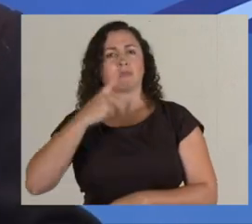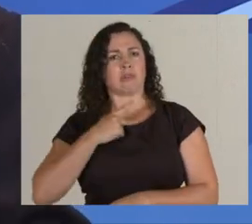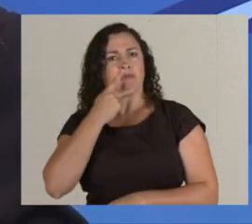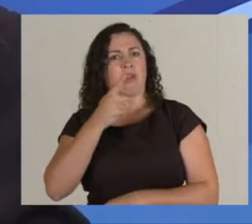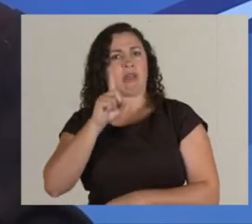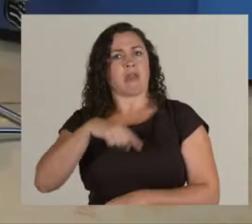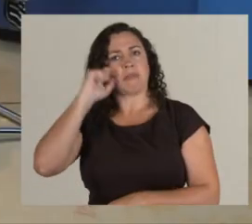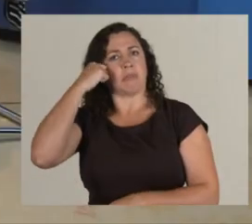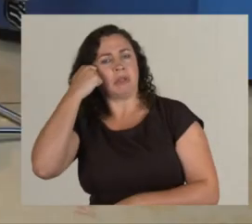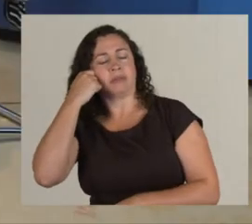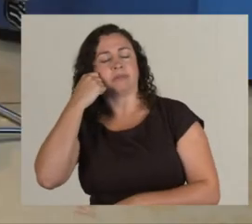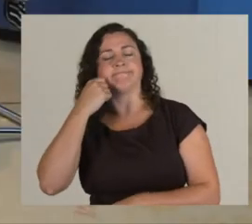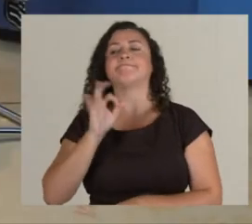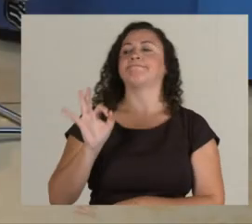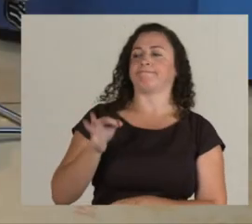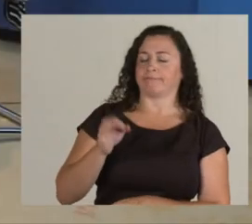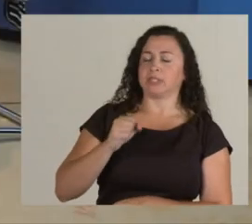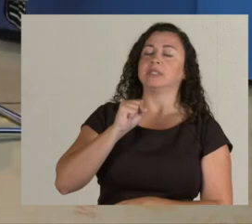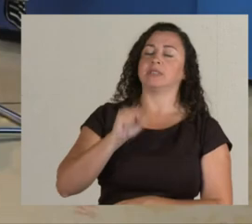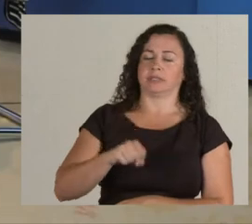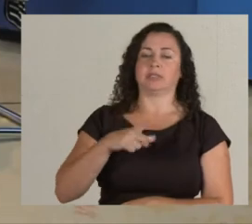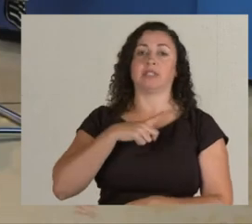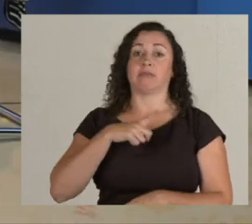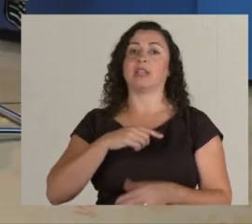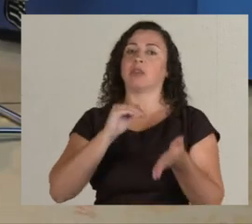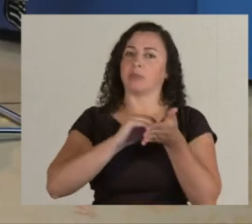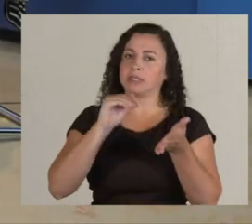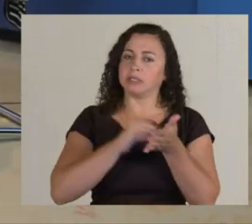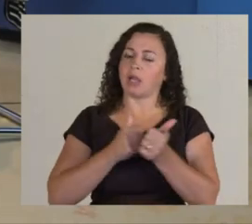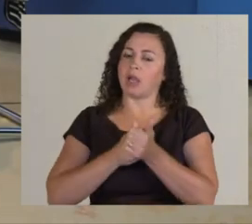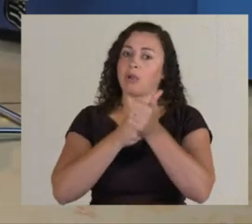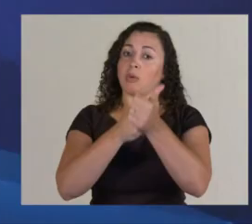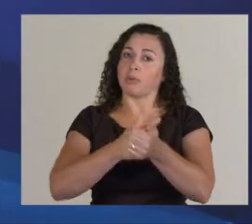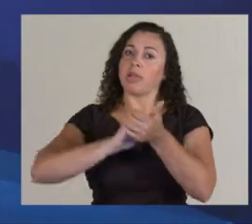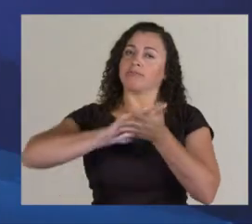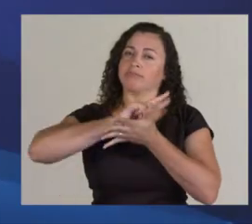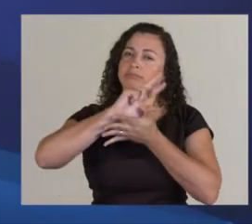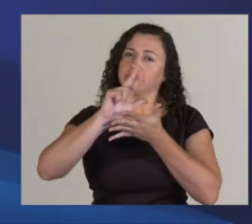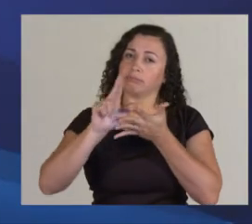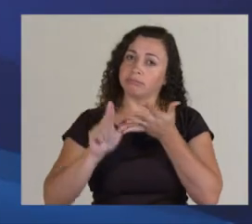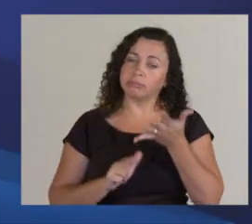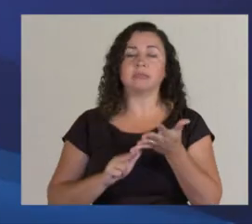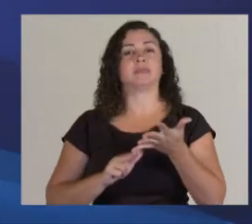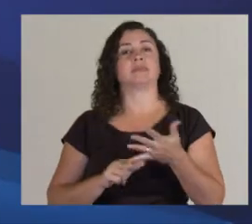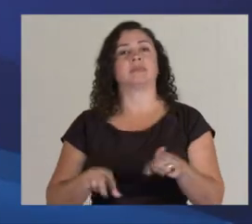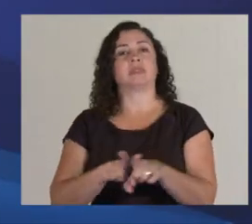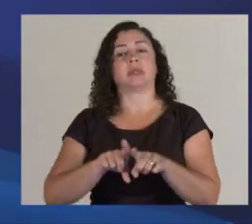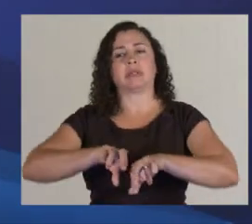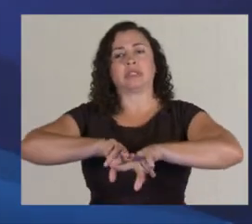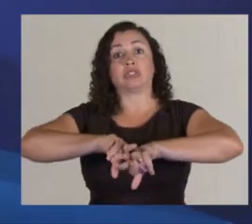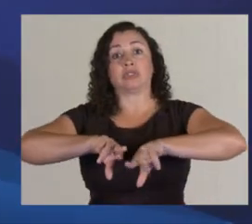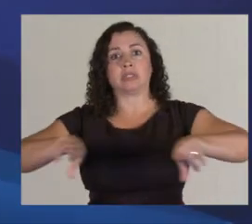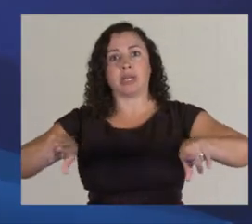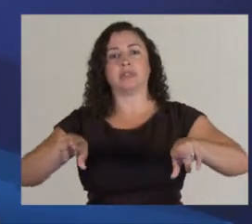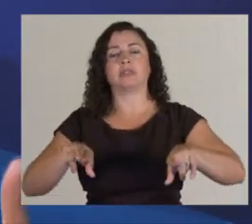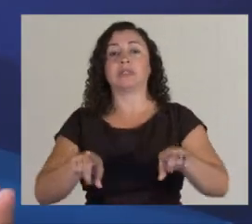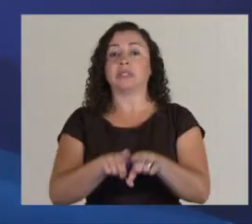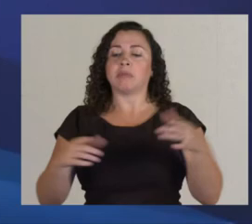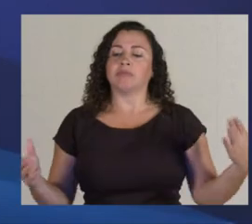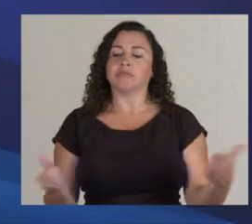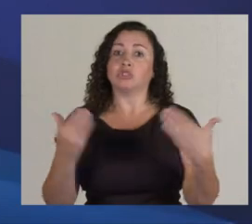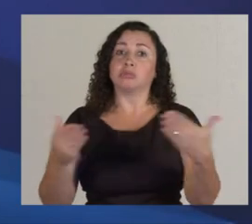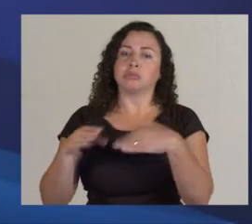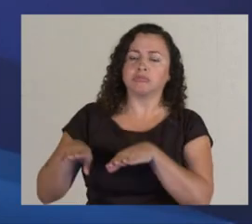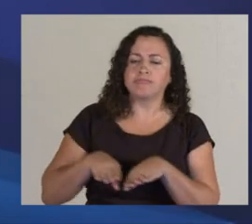autodeclaração? Sim, vai ser criada uma secretaria de acompanhamento da diversidade e de promoção da